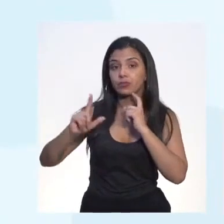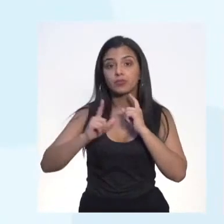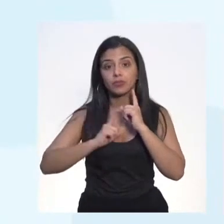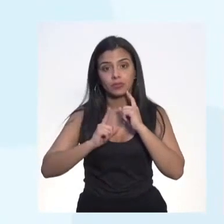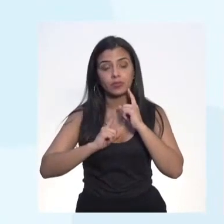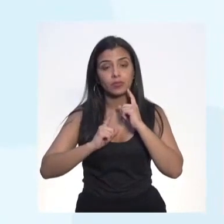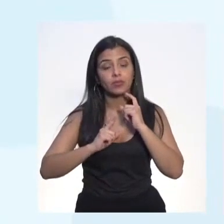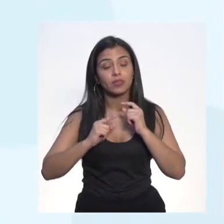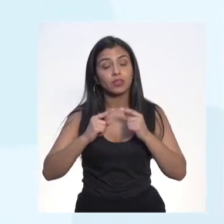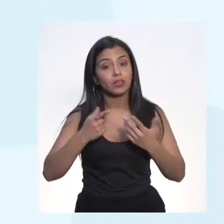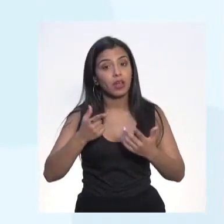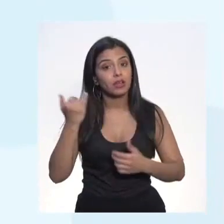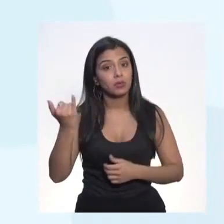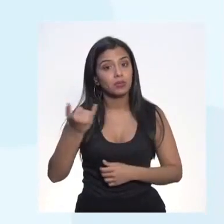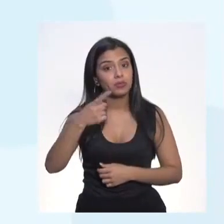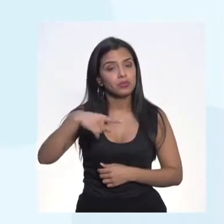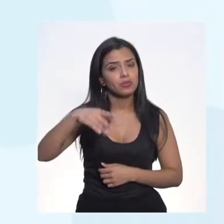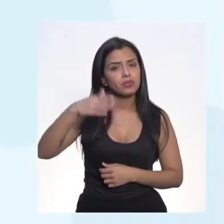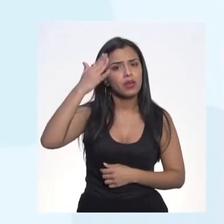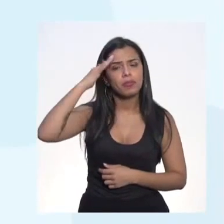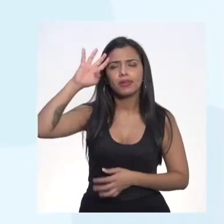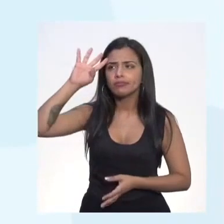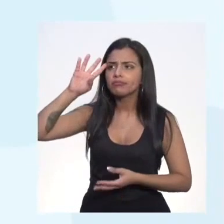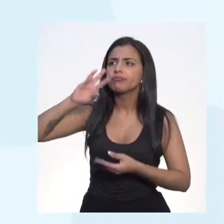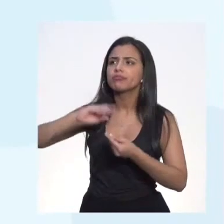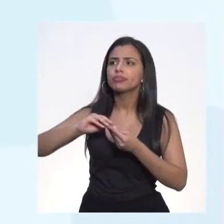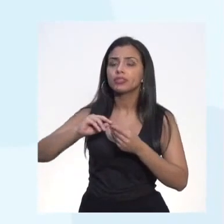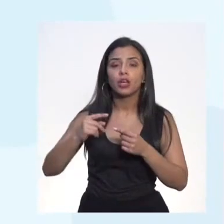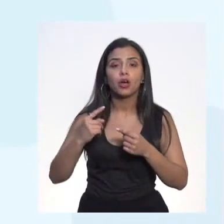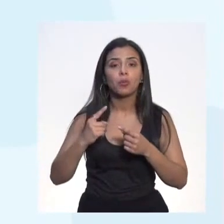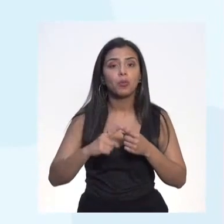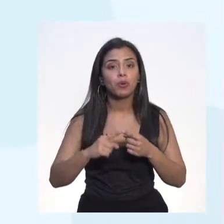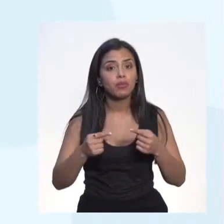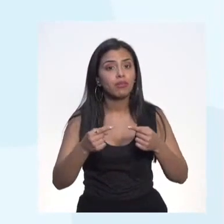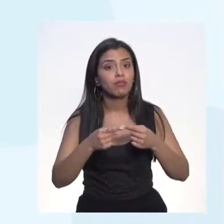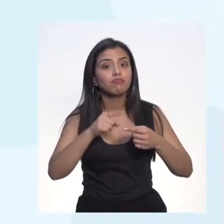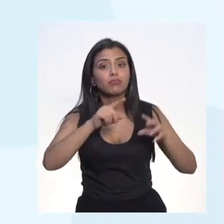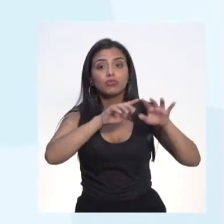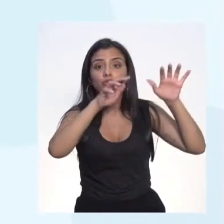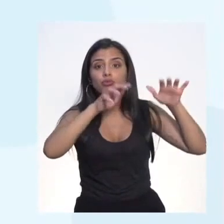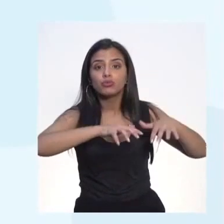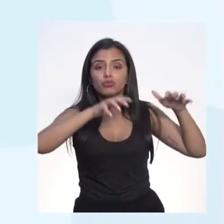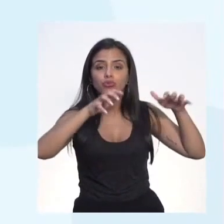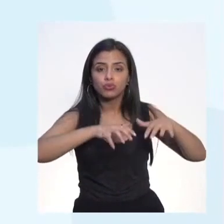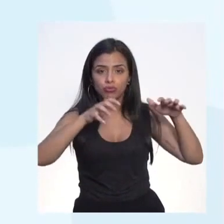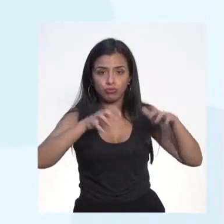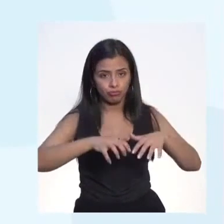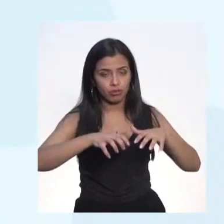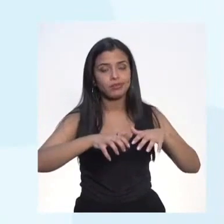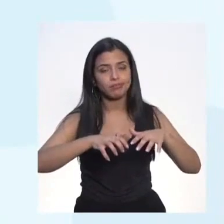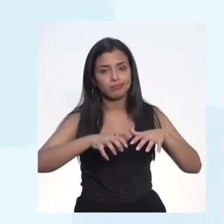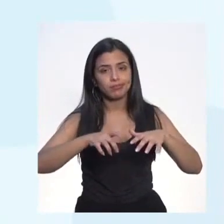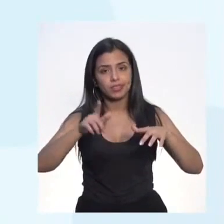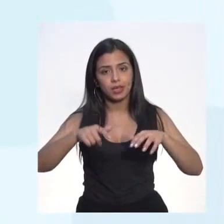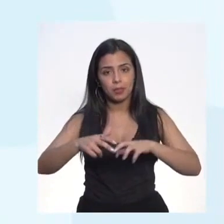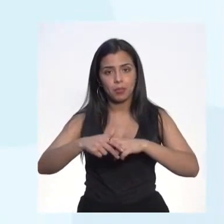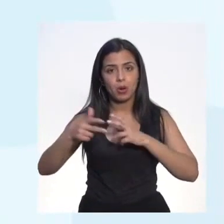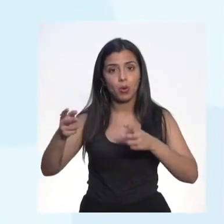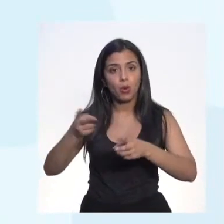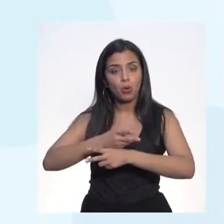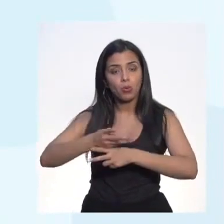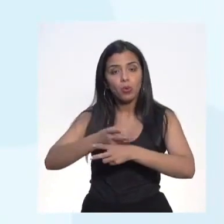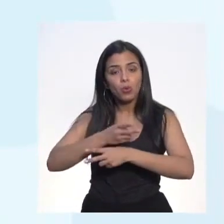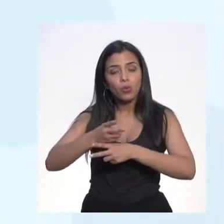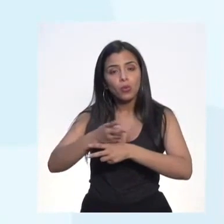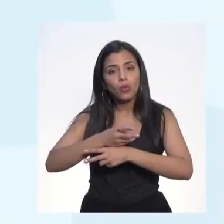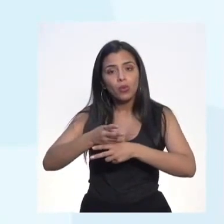clima, porque ela tem aquela relação também com as chuvas, né, e com essa projeção com as massas de ar. A mesma coisa